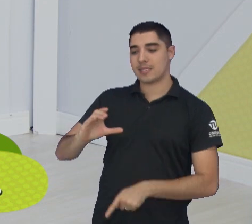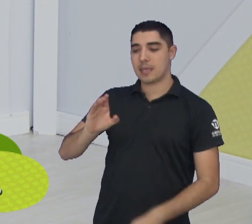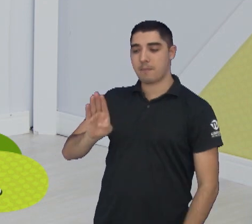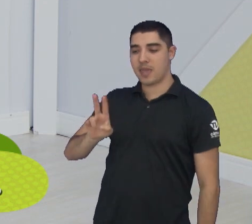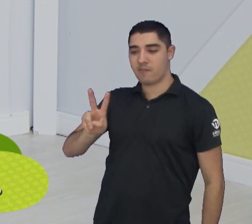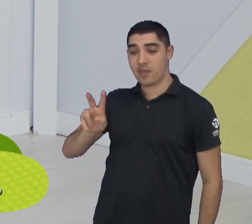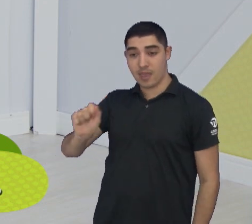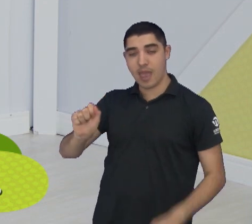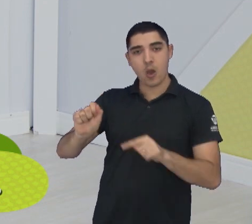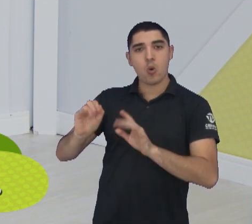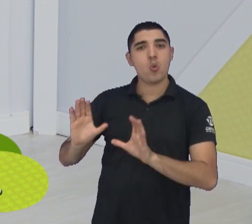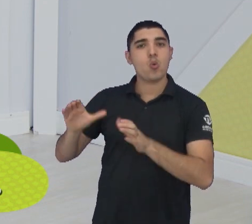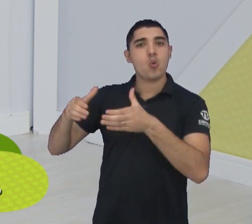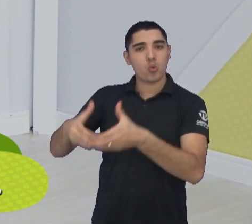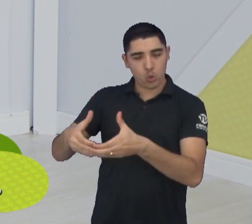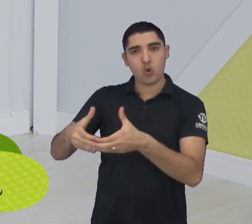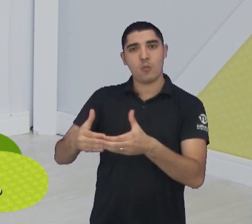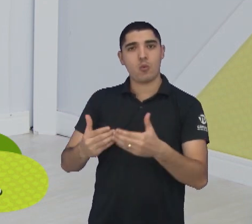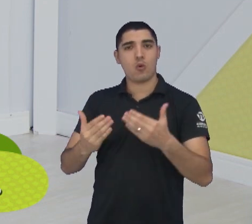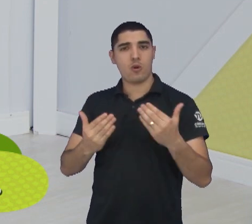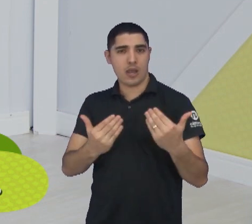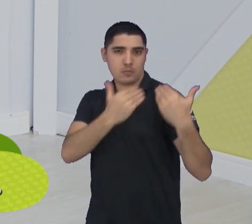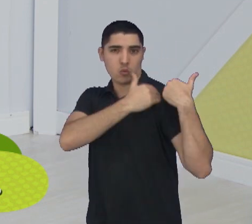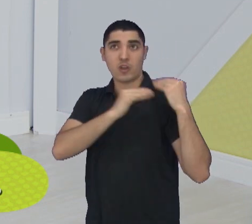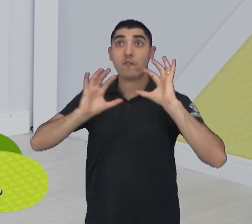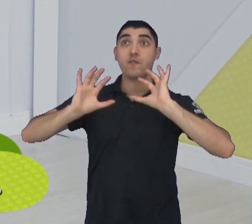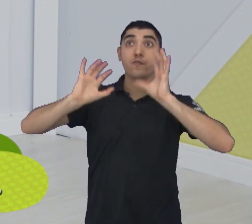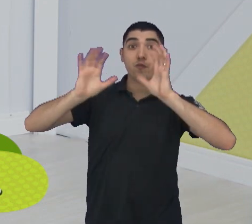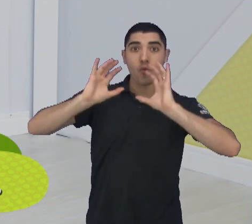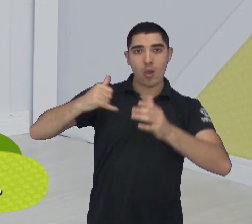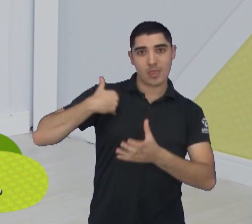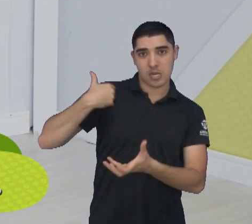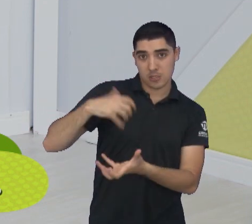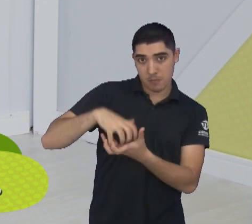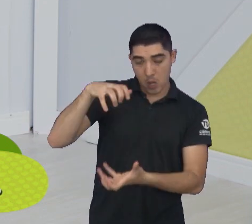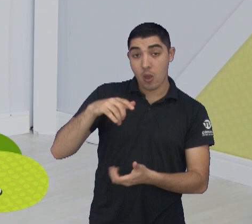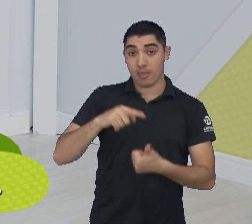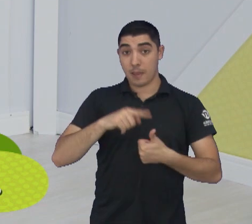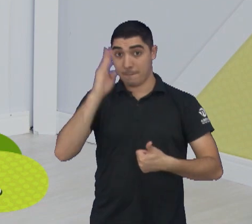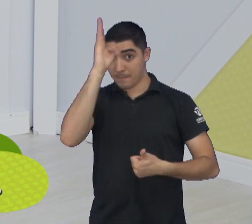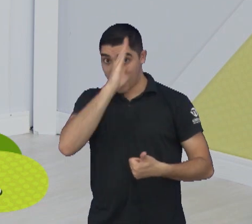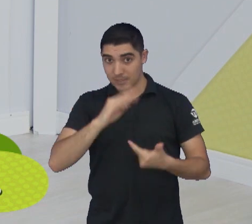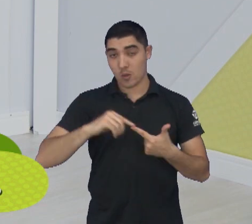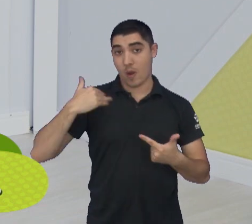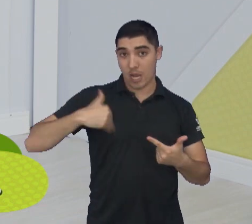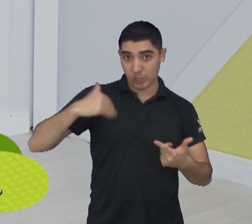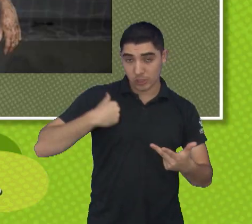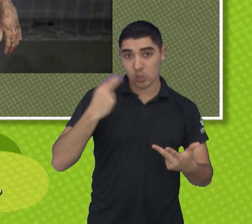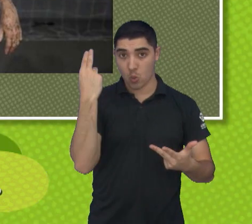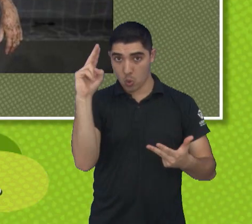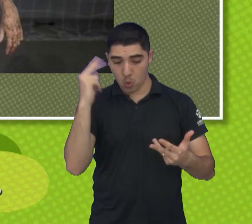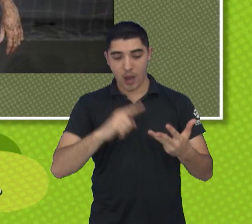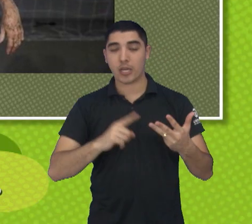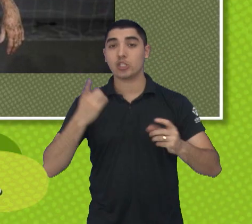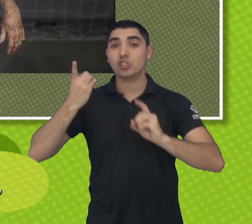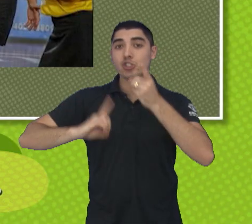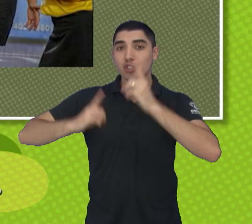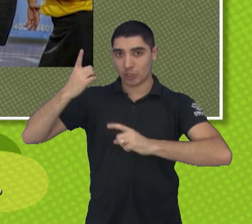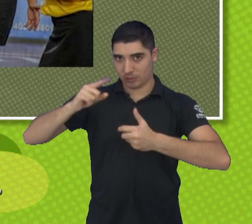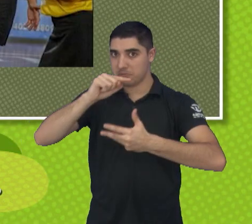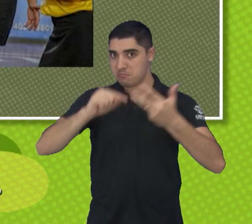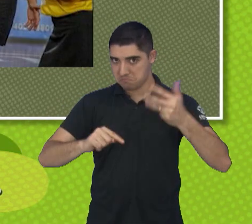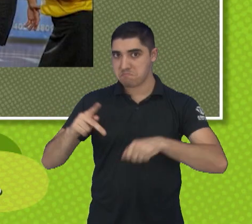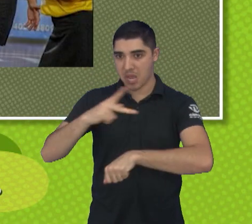a Confederação Brasileira de Voleibol Adaptado, reunindo equipes do Brasil, Argentina, Uruguai e Chile, Brunão. Muito bacana, né? Ver